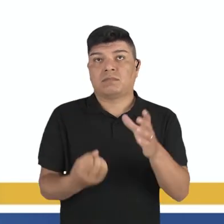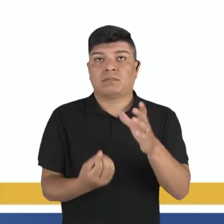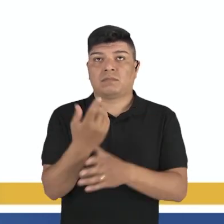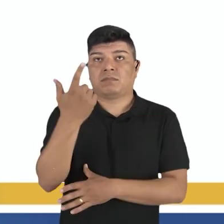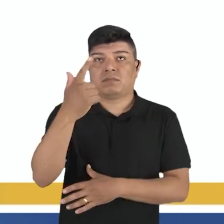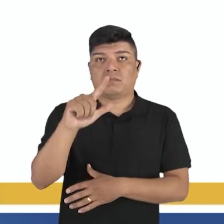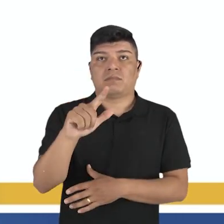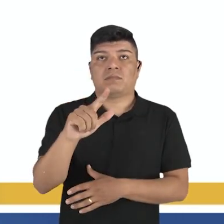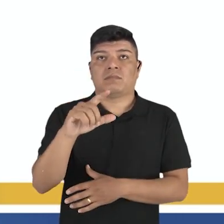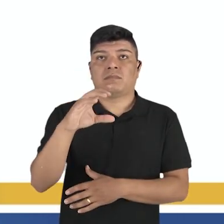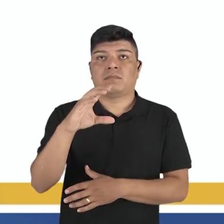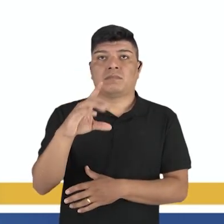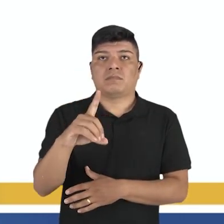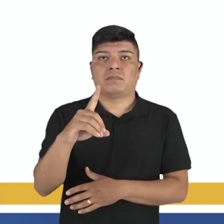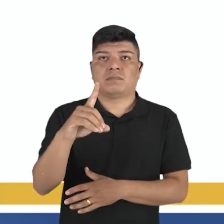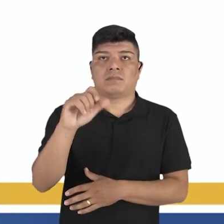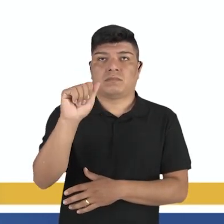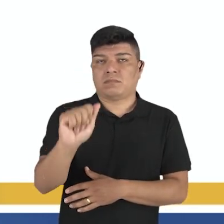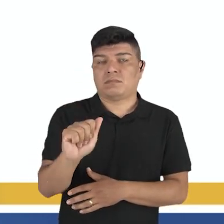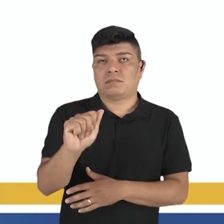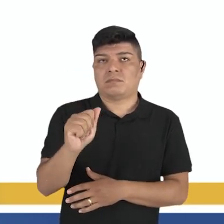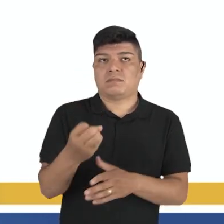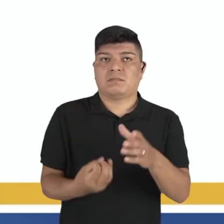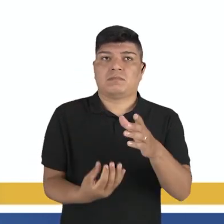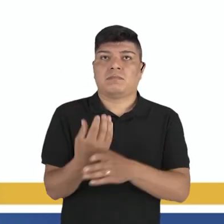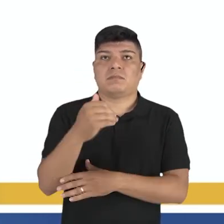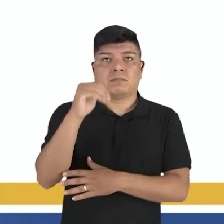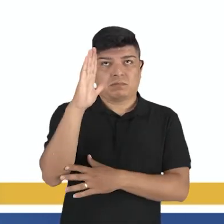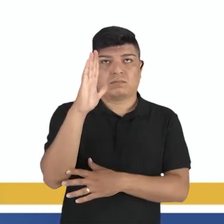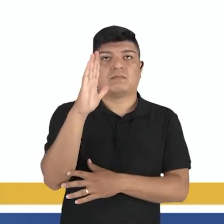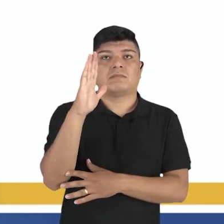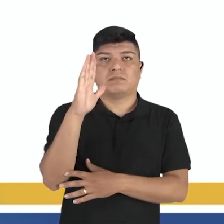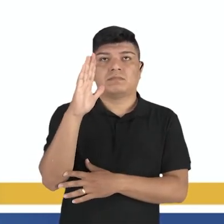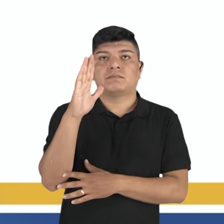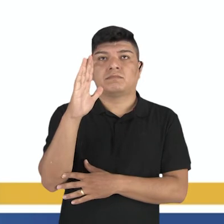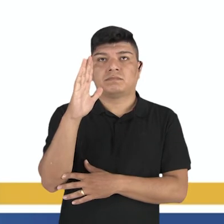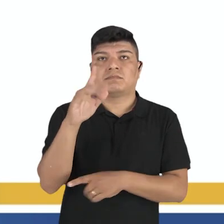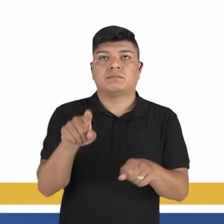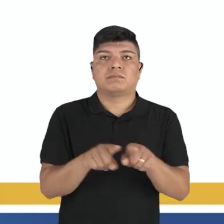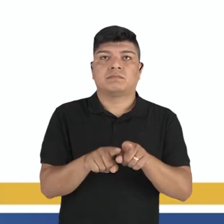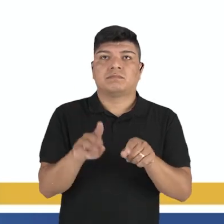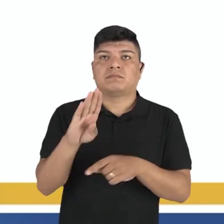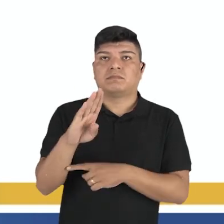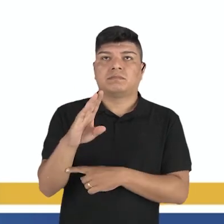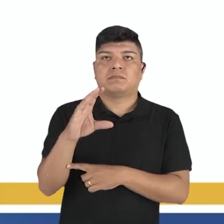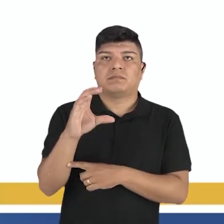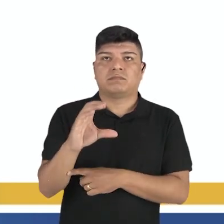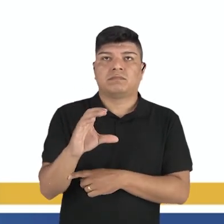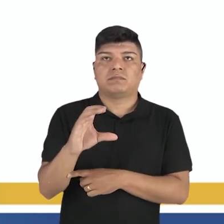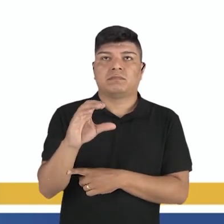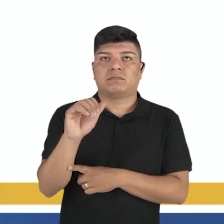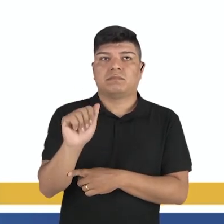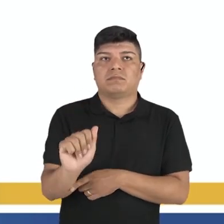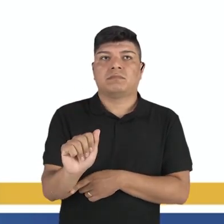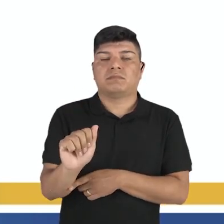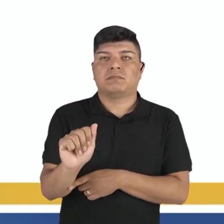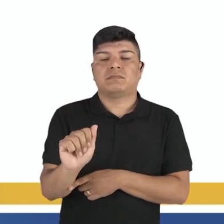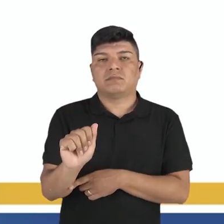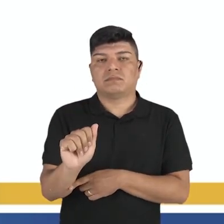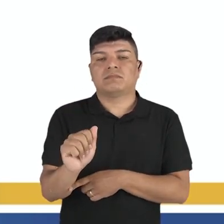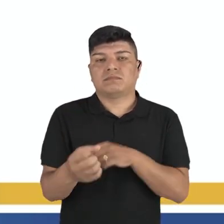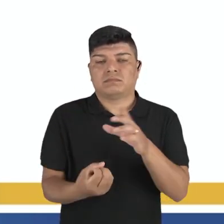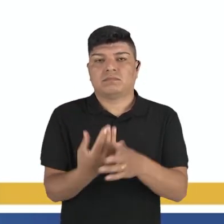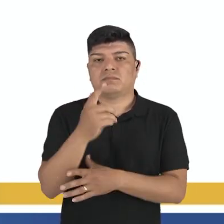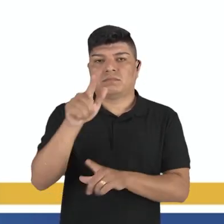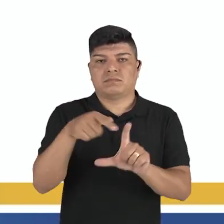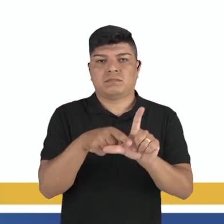C', o D e o A, ele formam um ângulo maior, né? E também tem o B', o C e o A